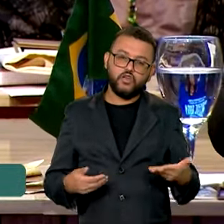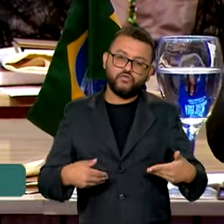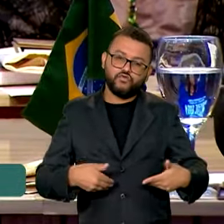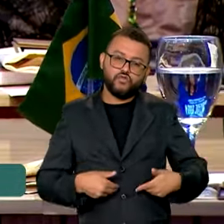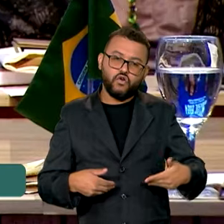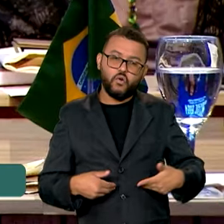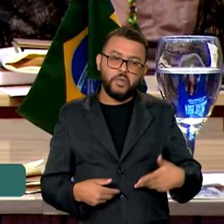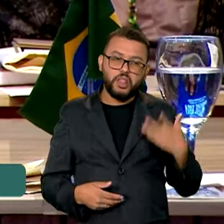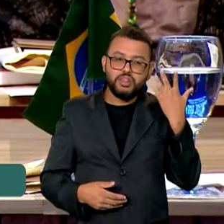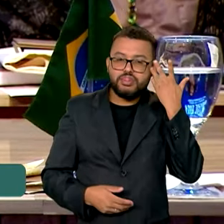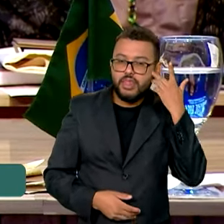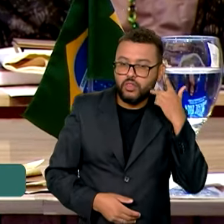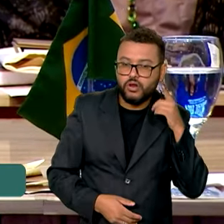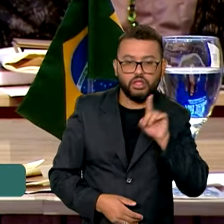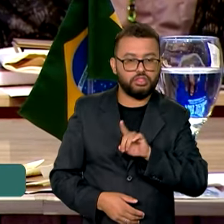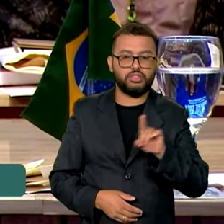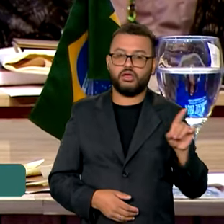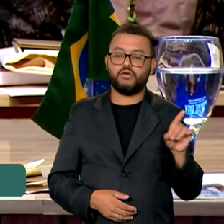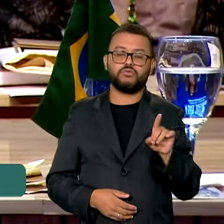coisa natural.